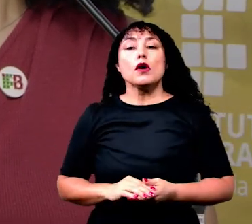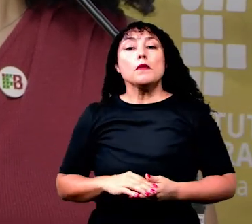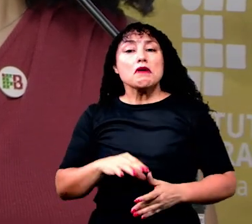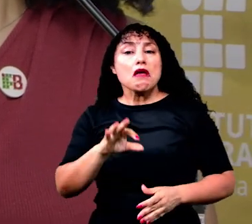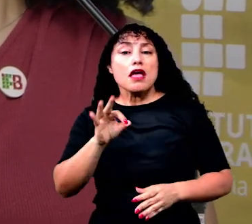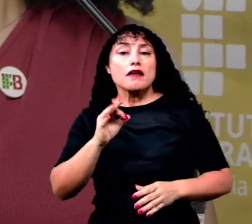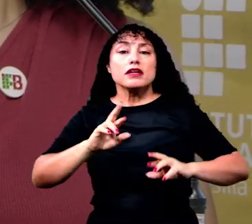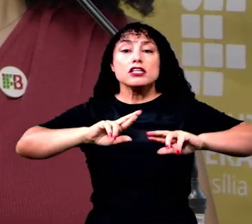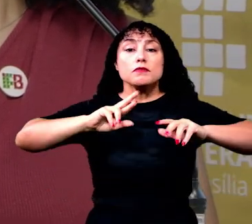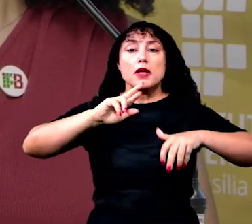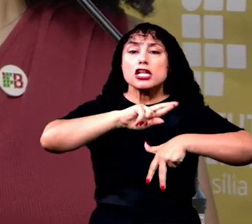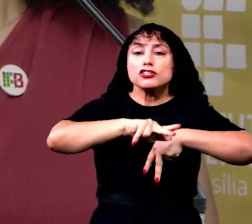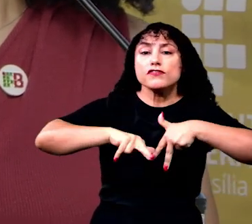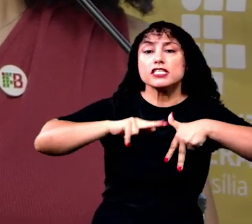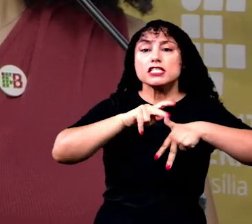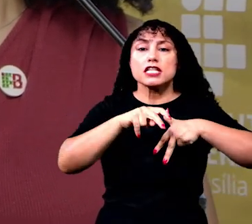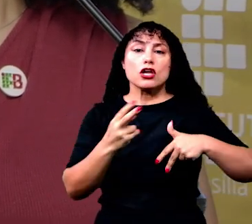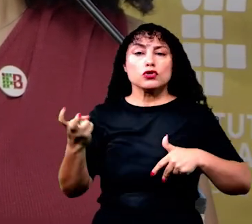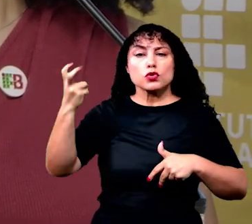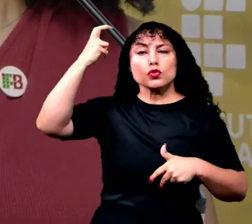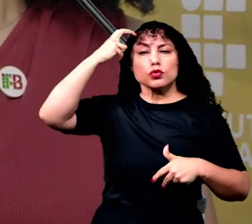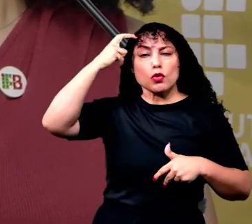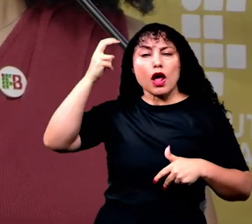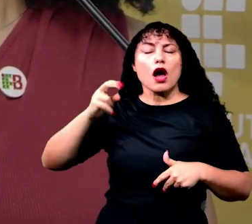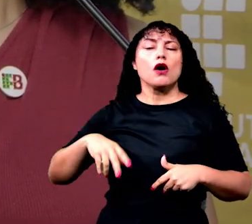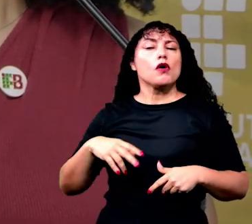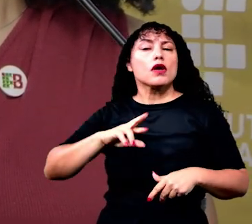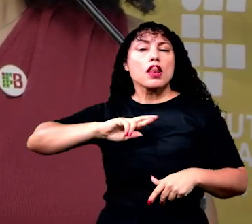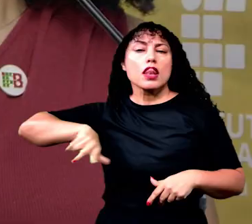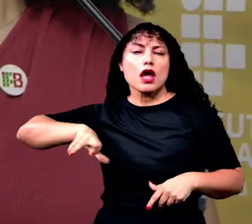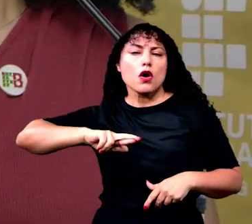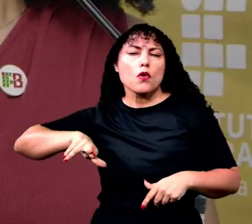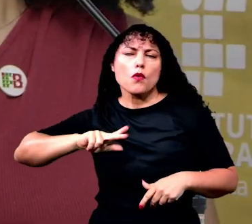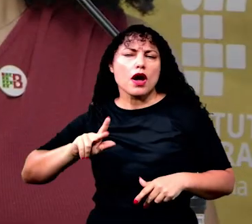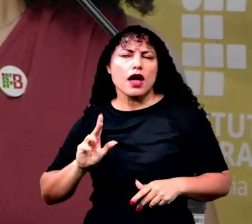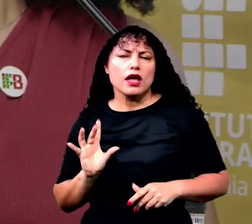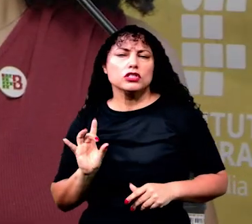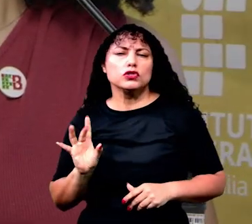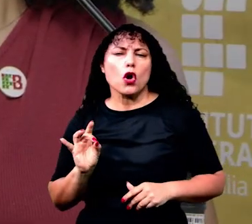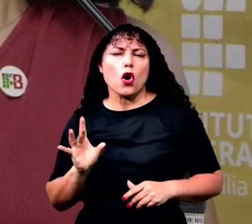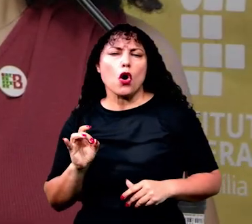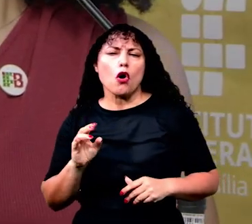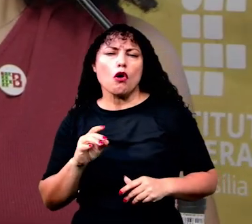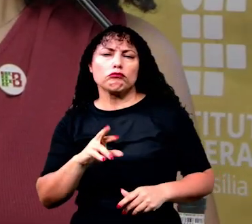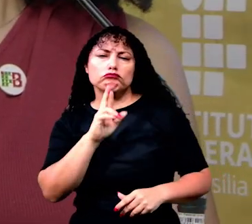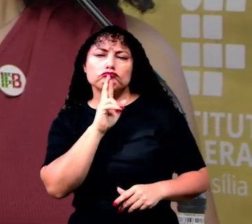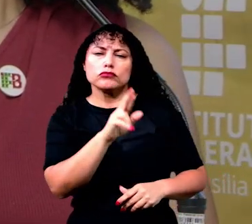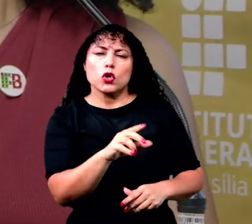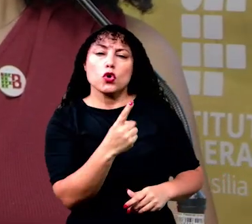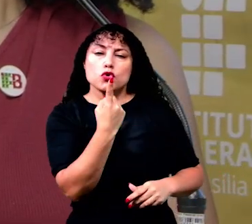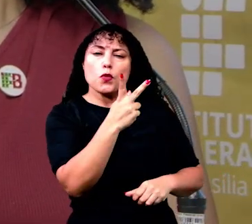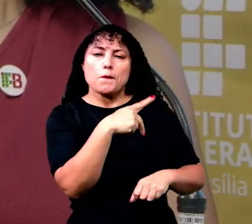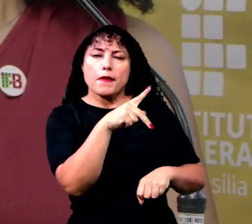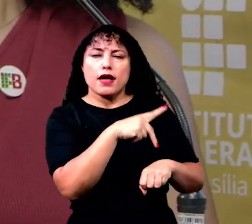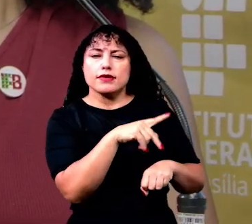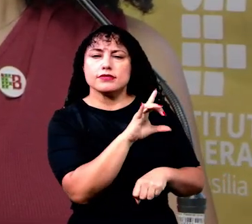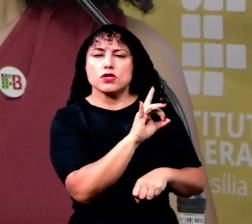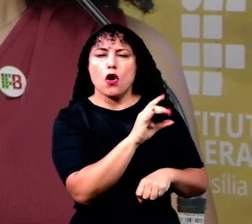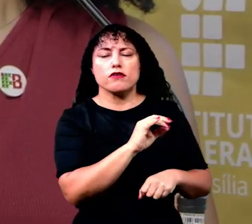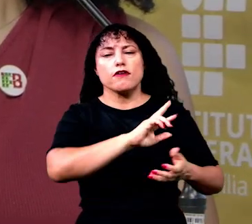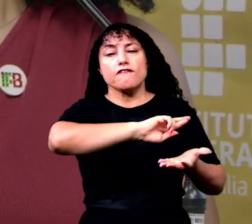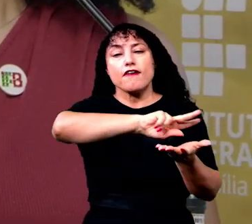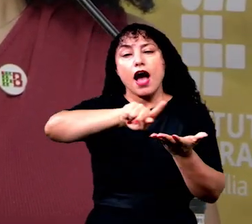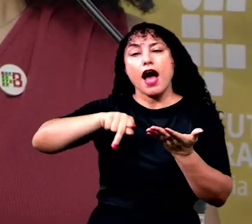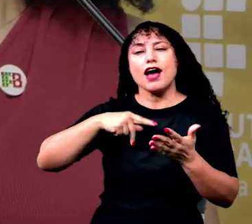pela diversidade cultural, exatamente porque não é essa correspondência de um país, né? Mas são